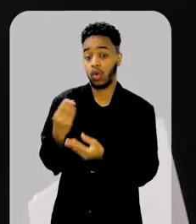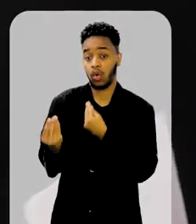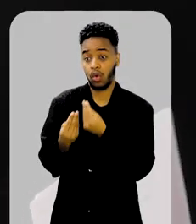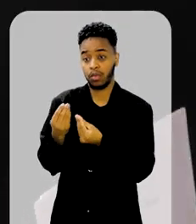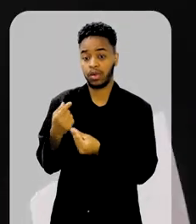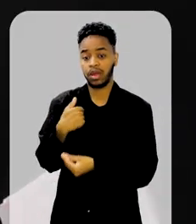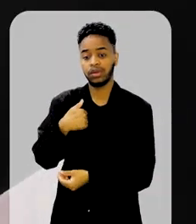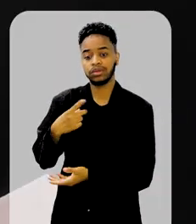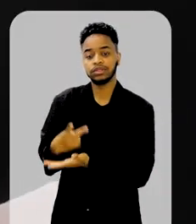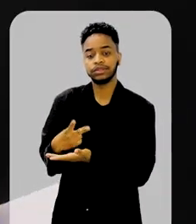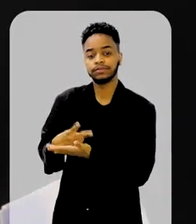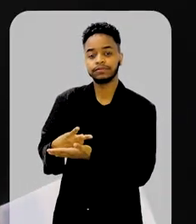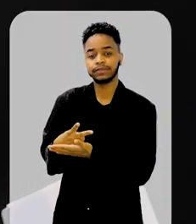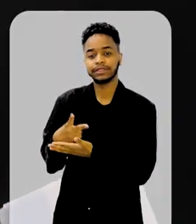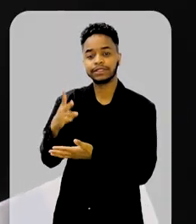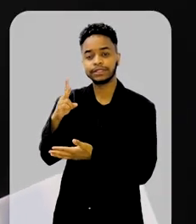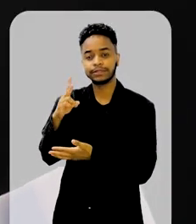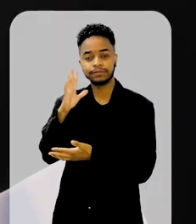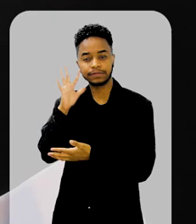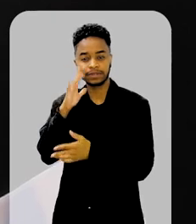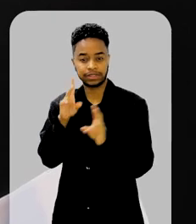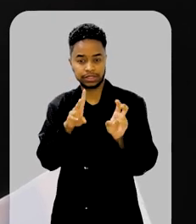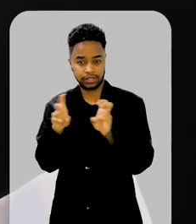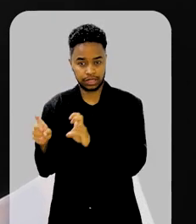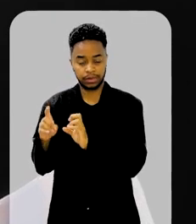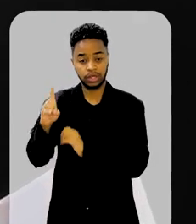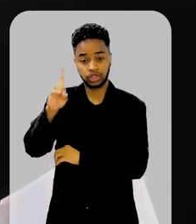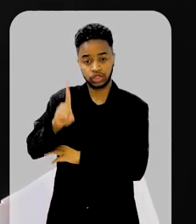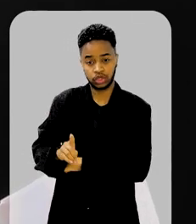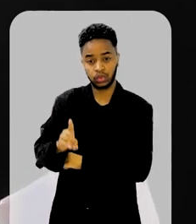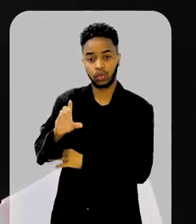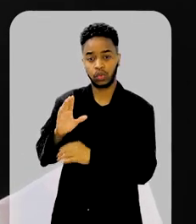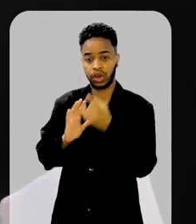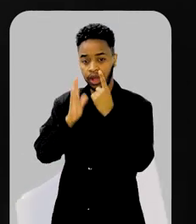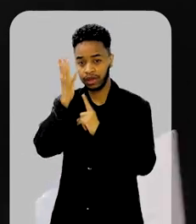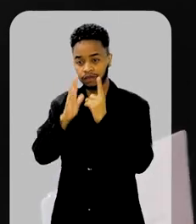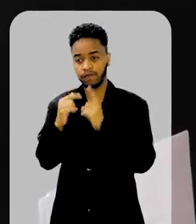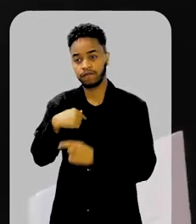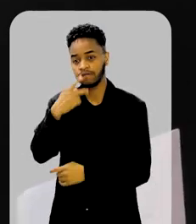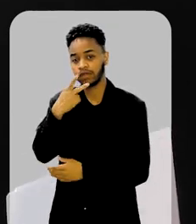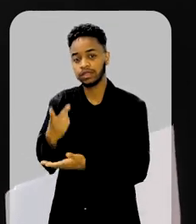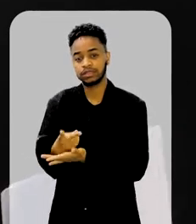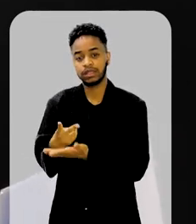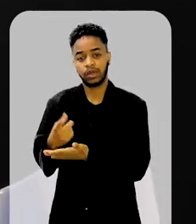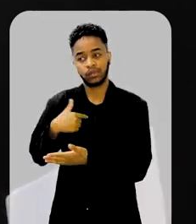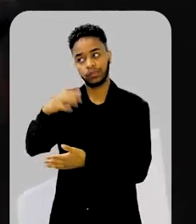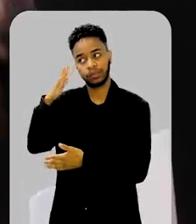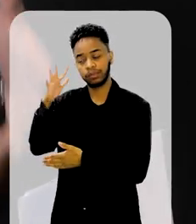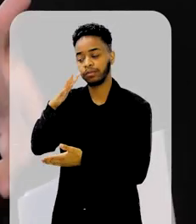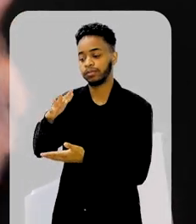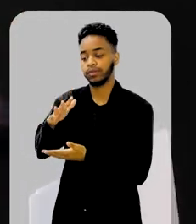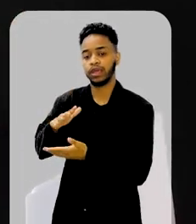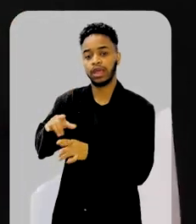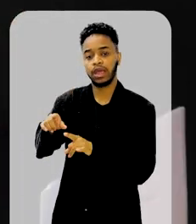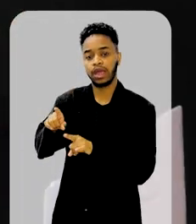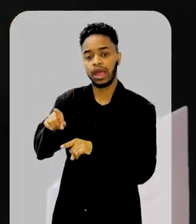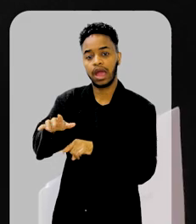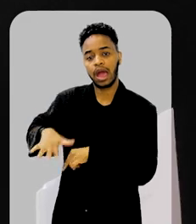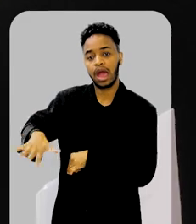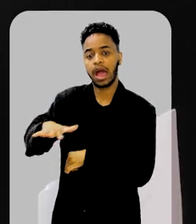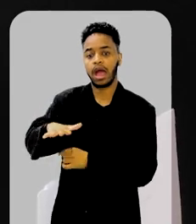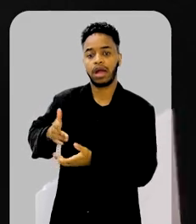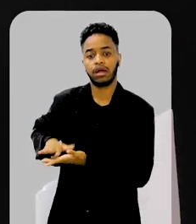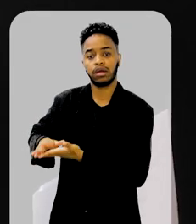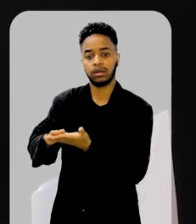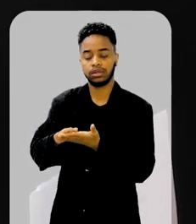acontece eu costumo dizer eu olhando para essa questão do diretor de carnaval eu sempre falo eu tô pensando um pouco no barracão mas também na quadra